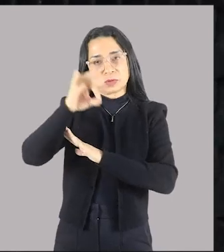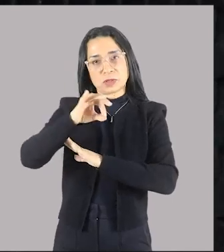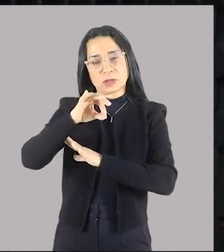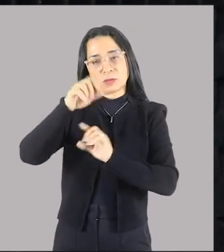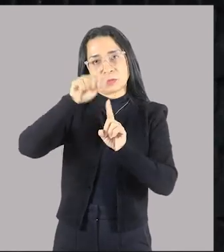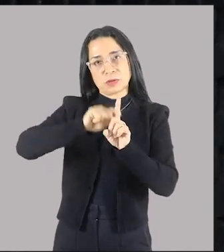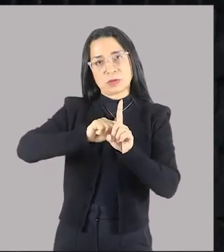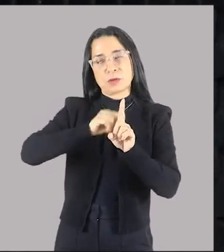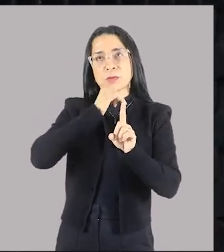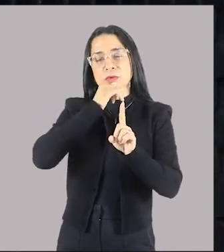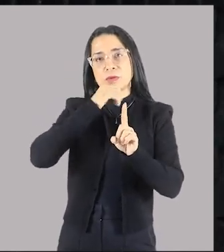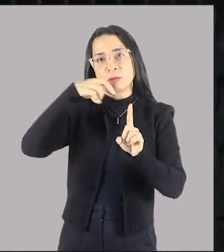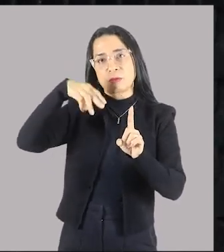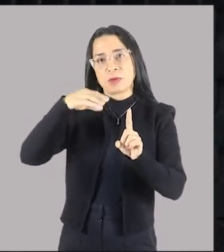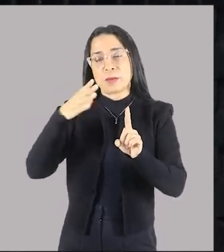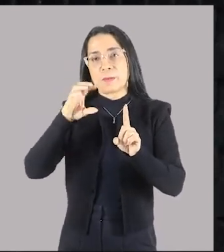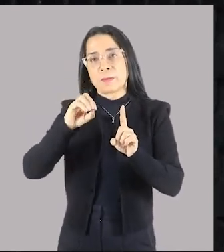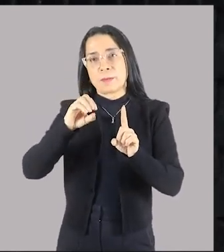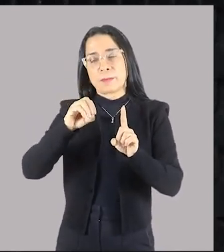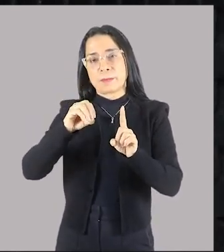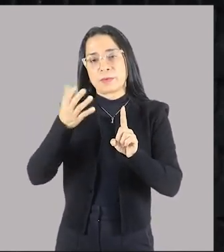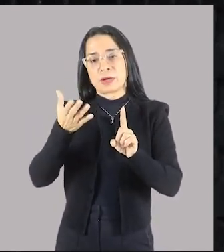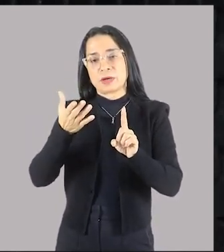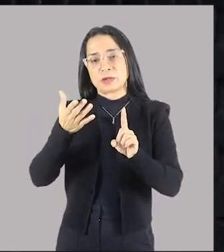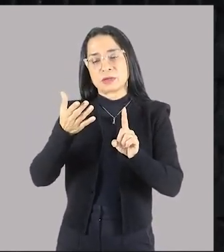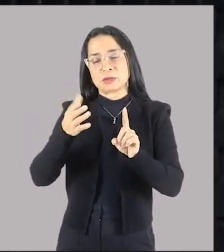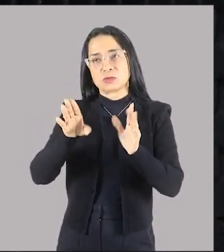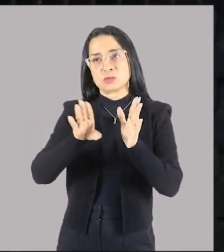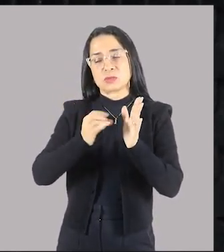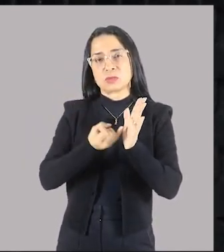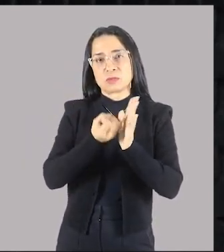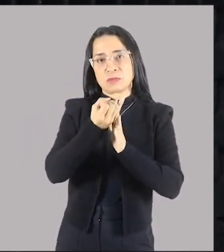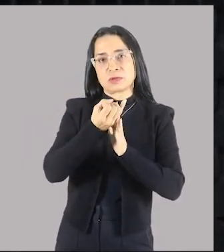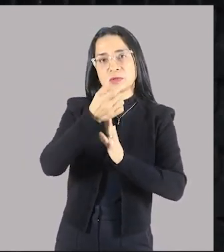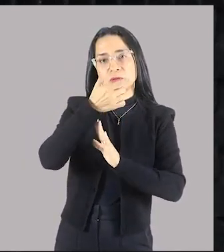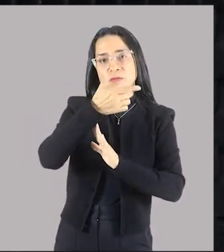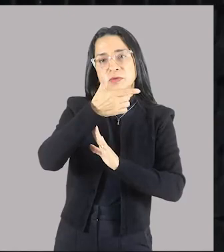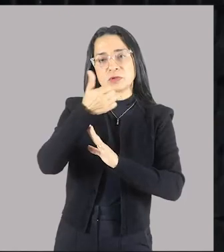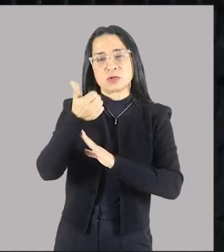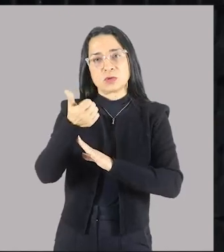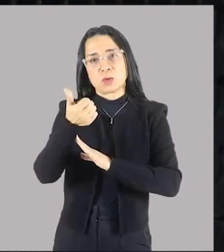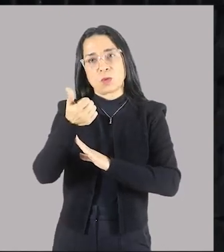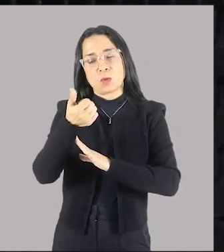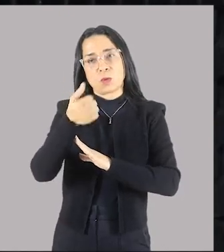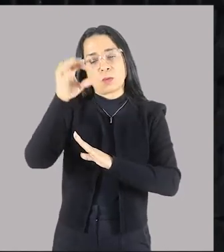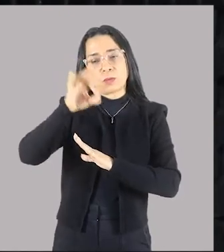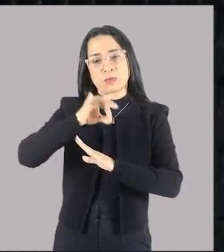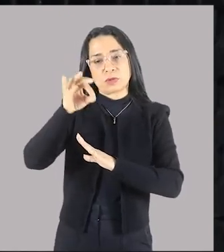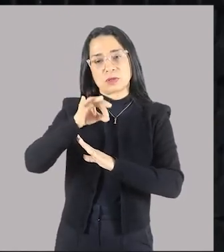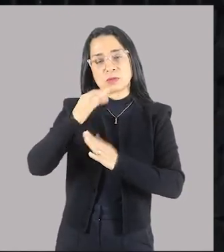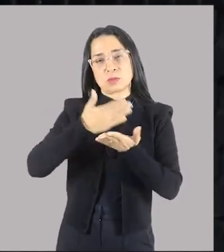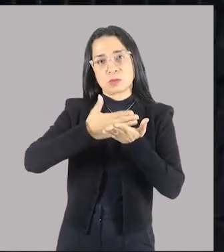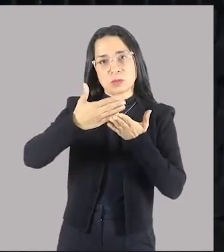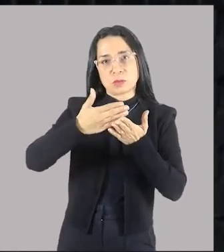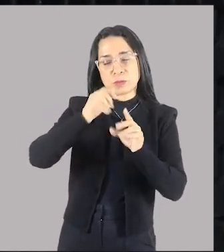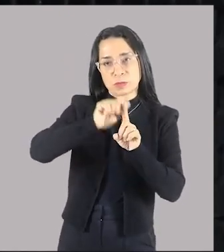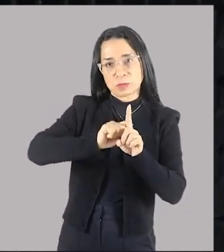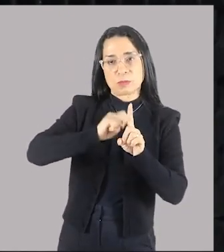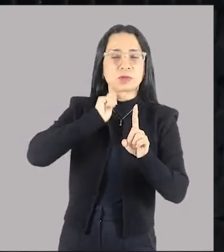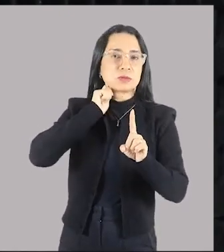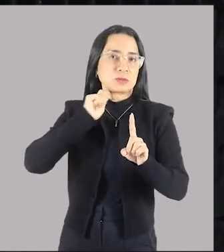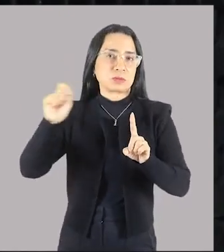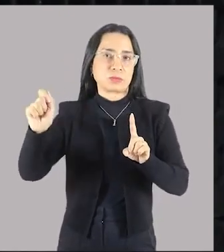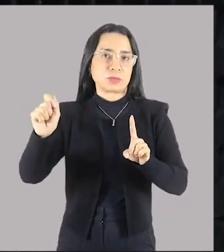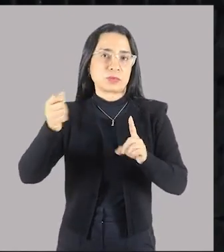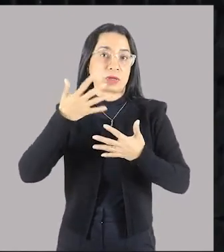inflação chegou a 21%. Então, no começo de abril, que o trabalhador ia receber o salário de março, ou no final de